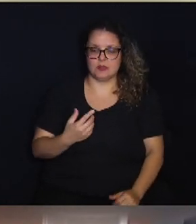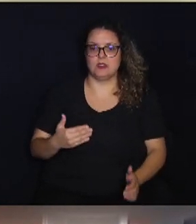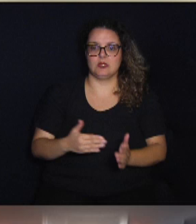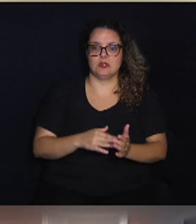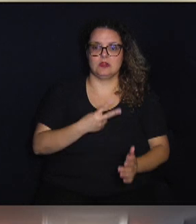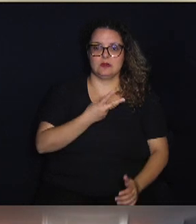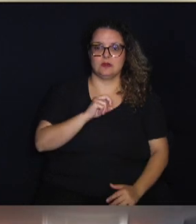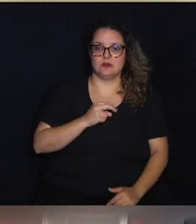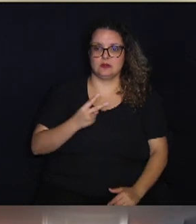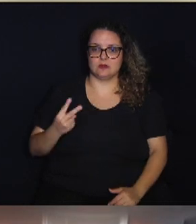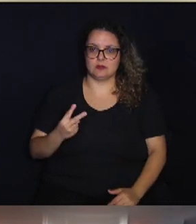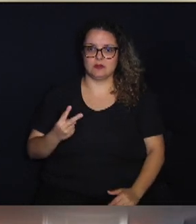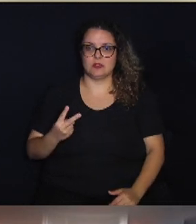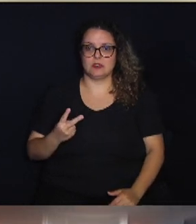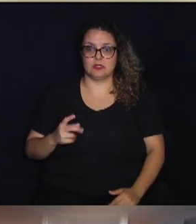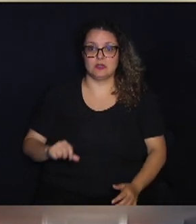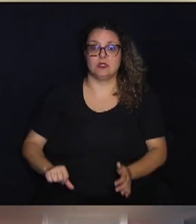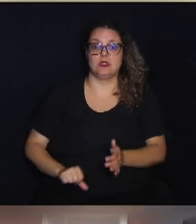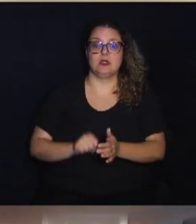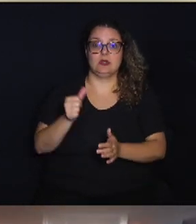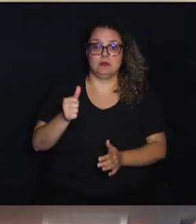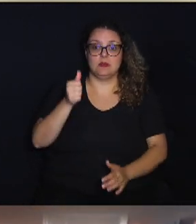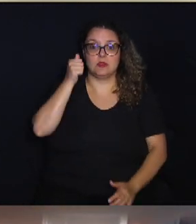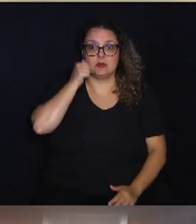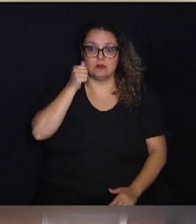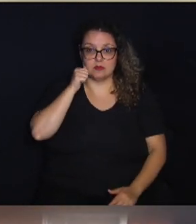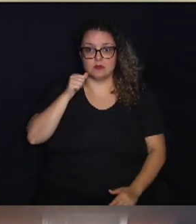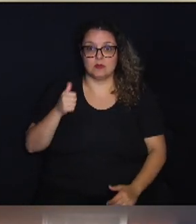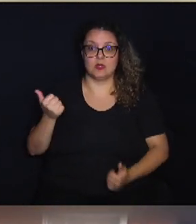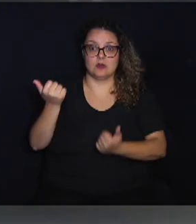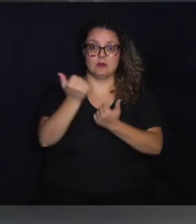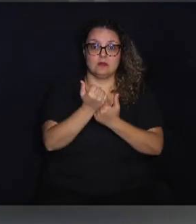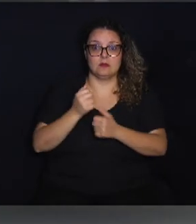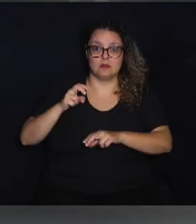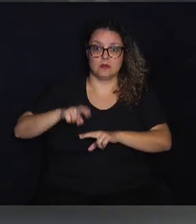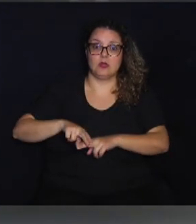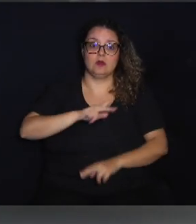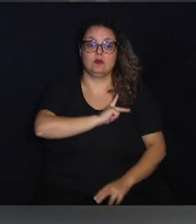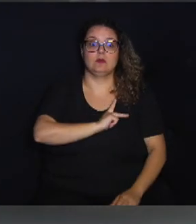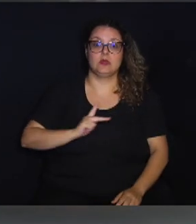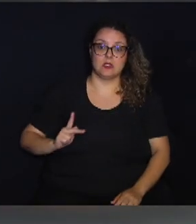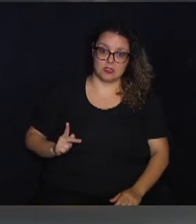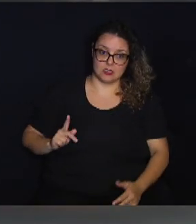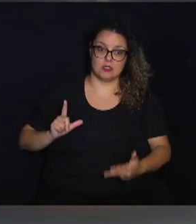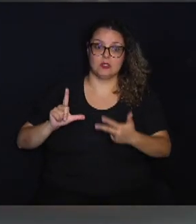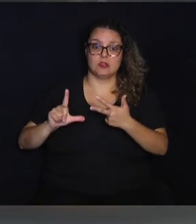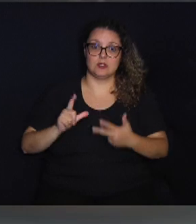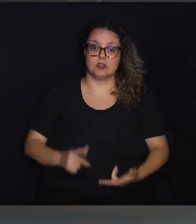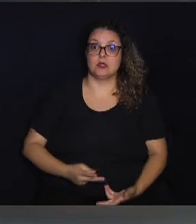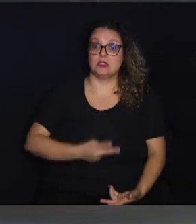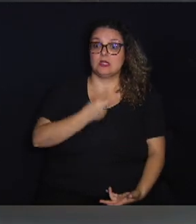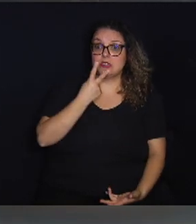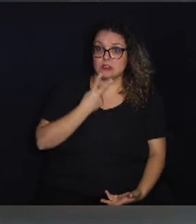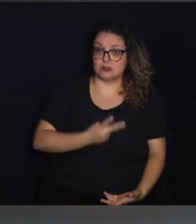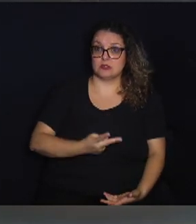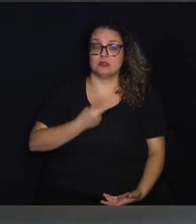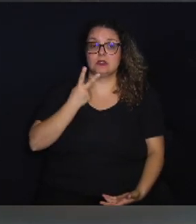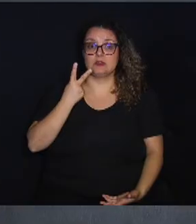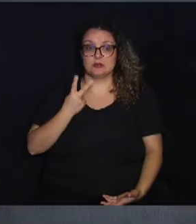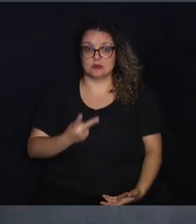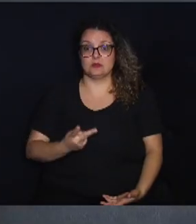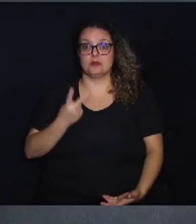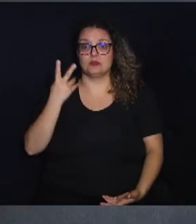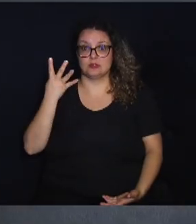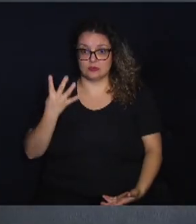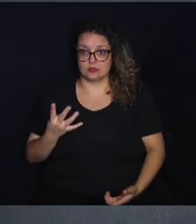2021-2022 e se tornou a primeira mulher a ocupar o cargo de presidente do Legislativo em 224 anos de